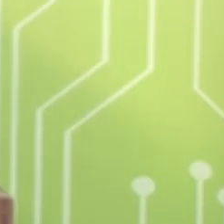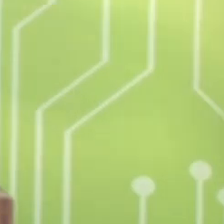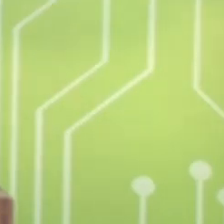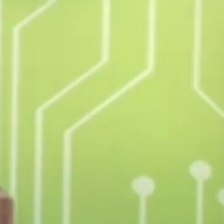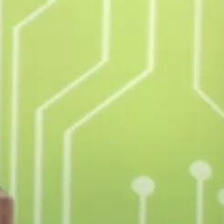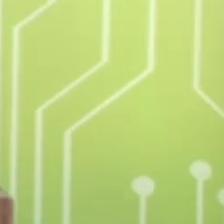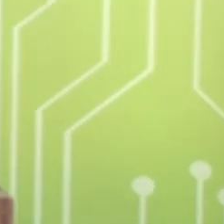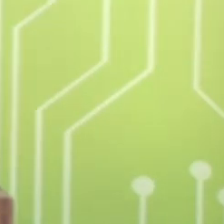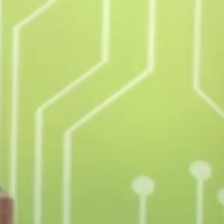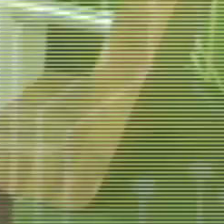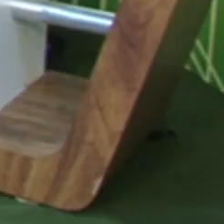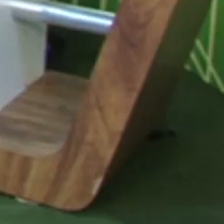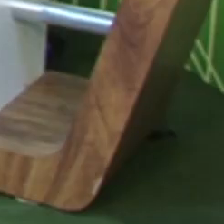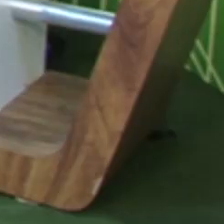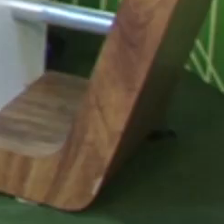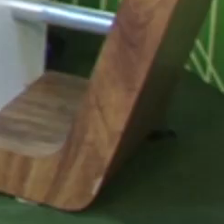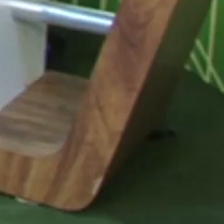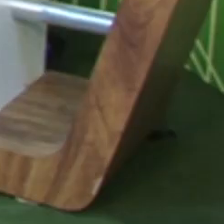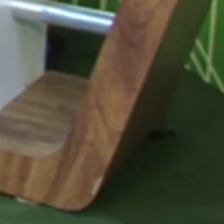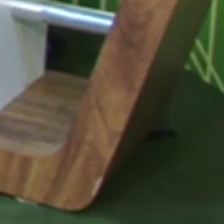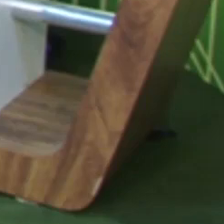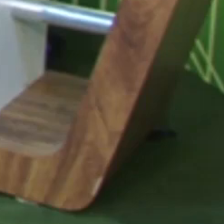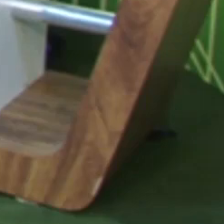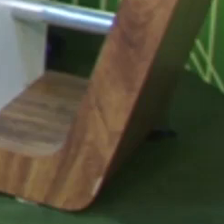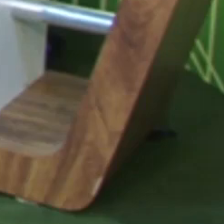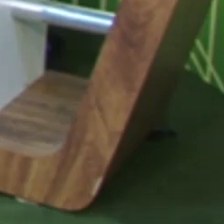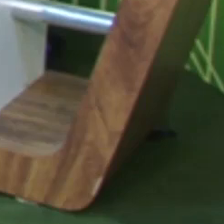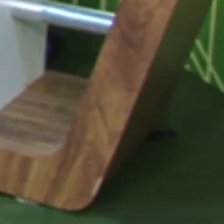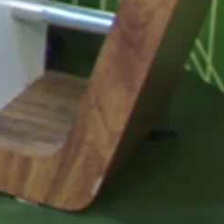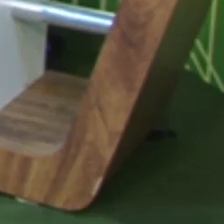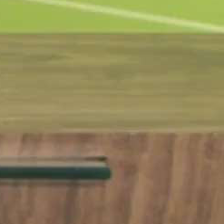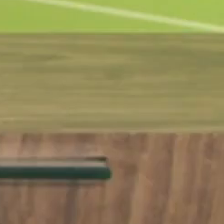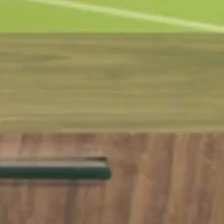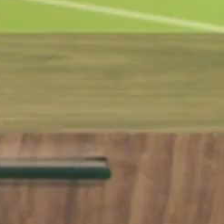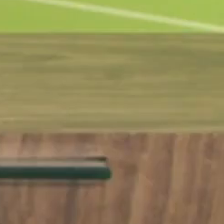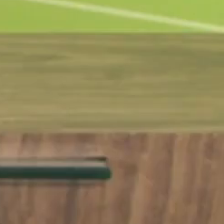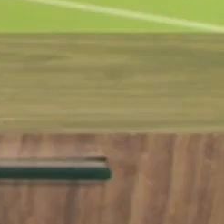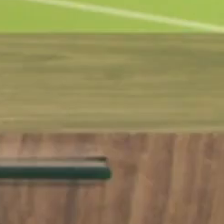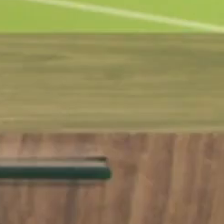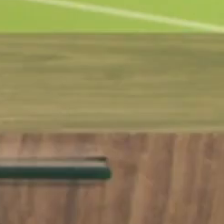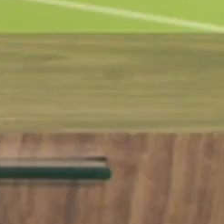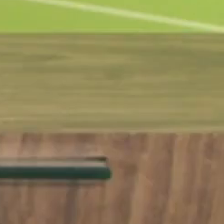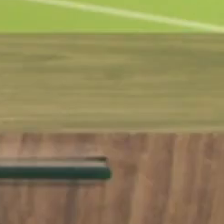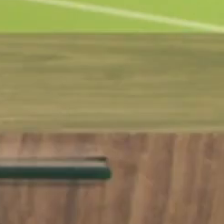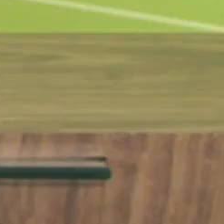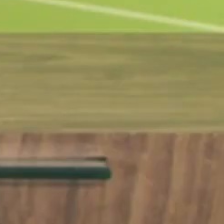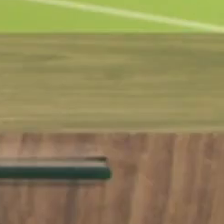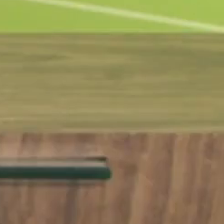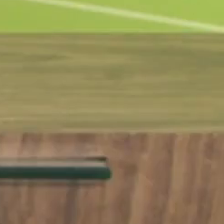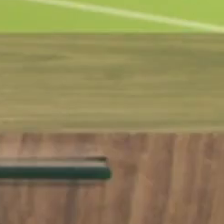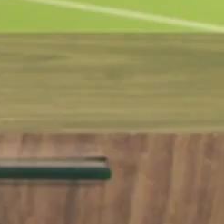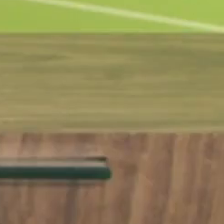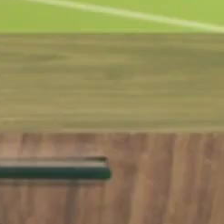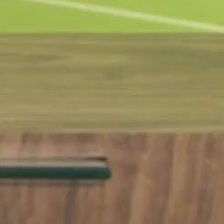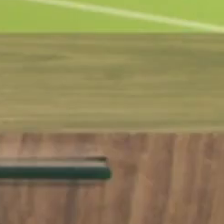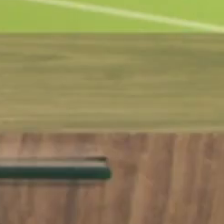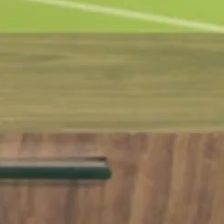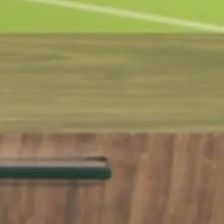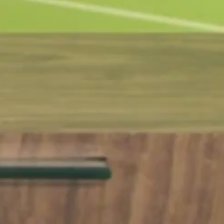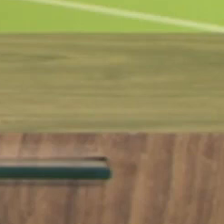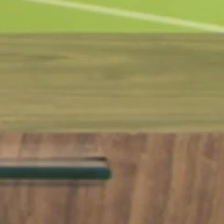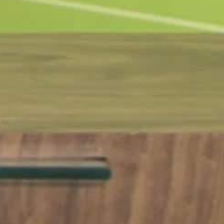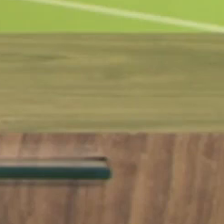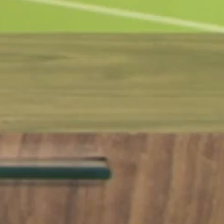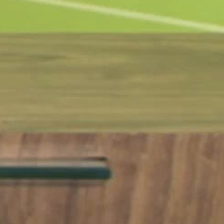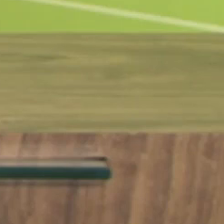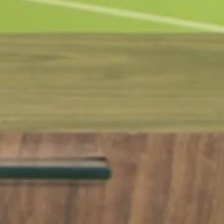o professor Saulo, né? Seja muito bem-vindo, Saulo. Isso mesmo. Sejam todos bem-vindos, gente. Hoje eu estou aqui na figura de professor assistente,